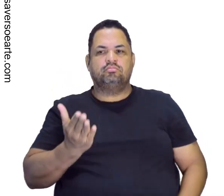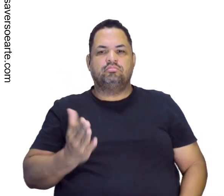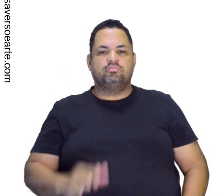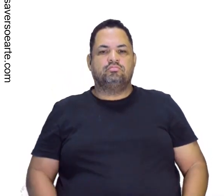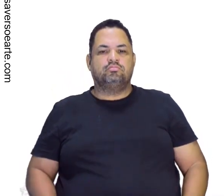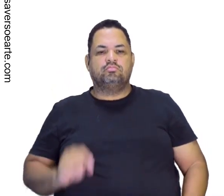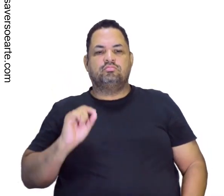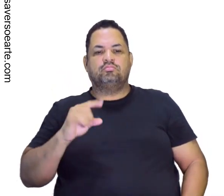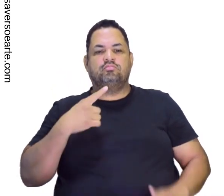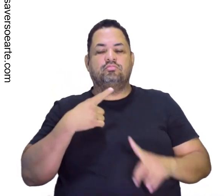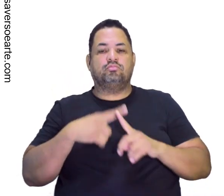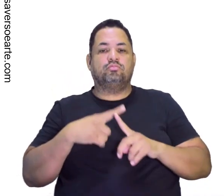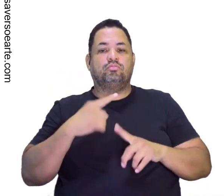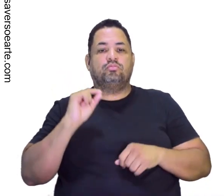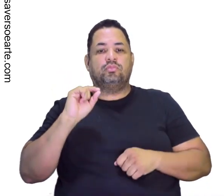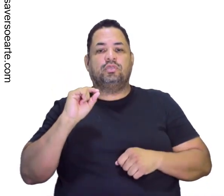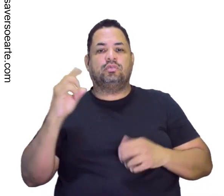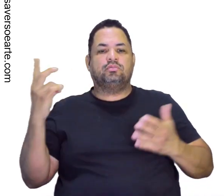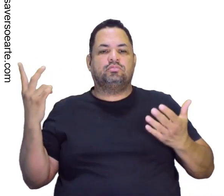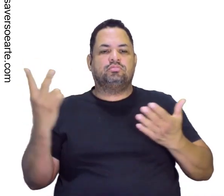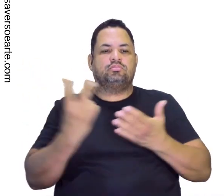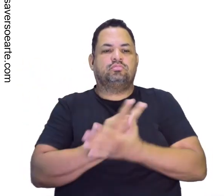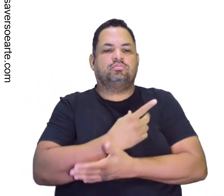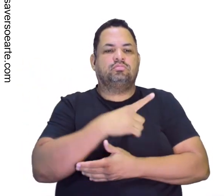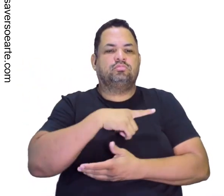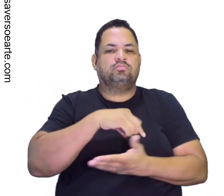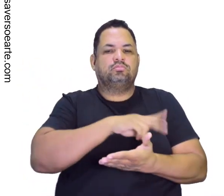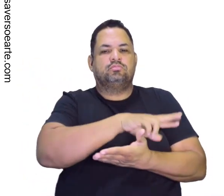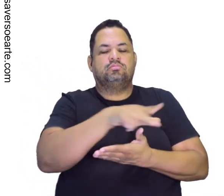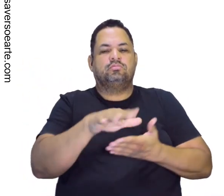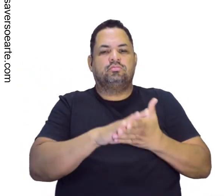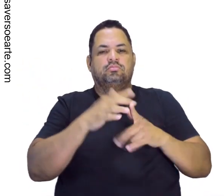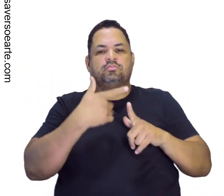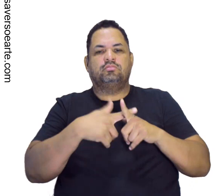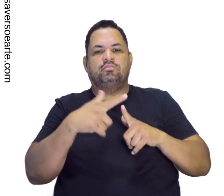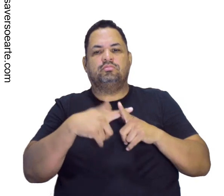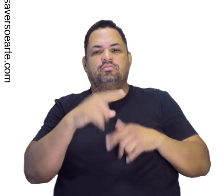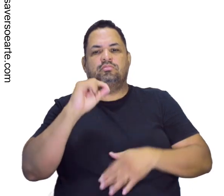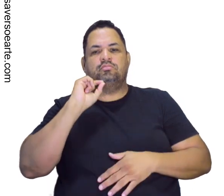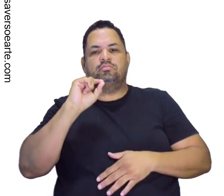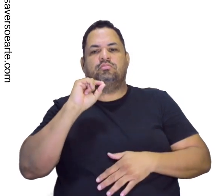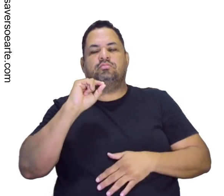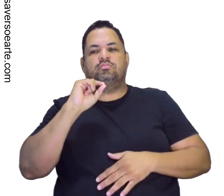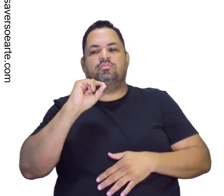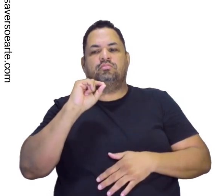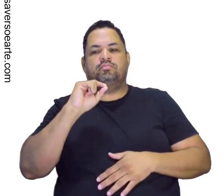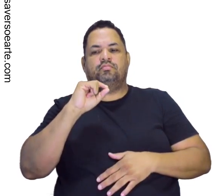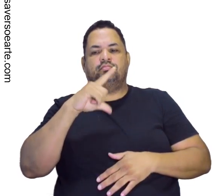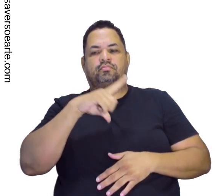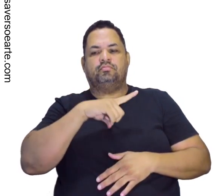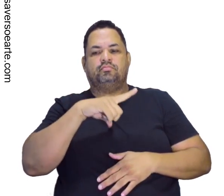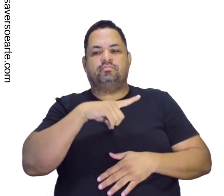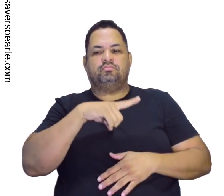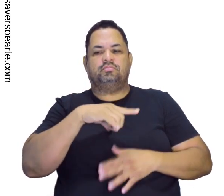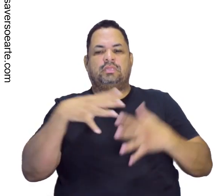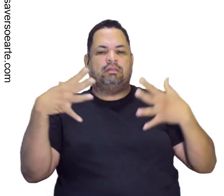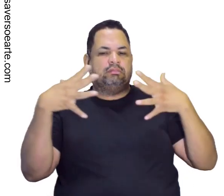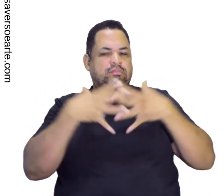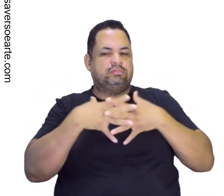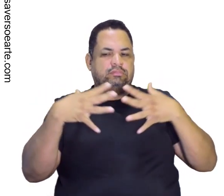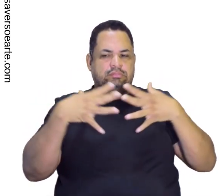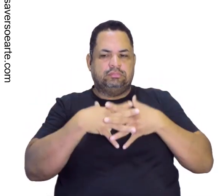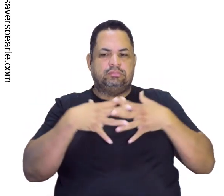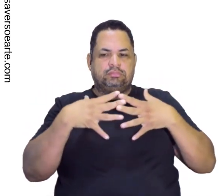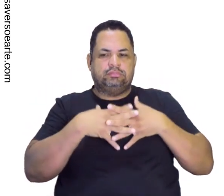por que causou tantos problemas porque que causou tanta polêmica porque que deu tanta briga tanta